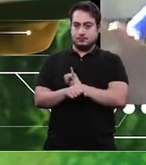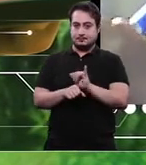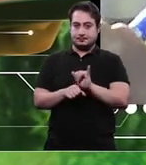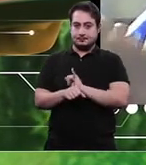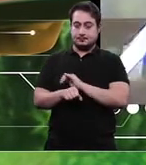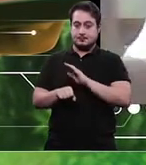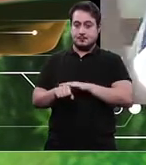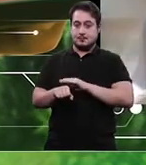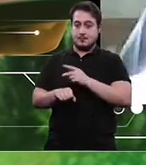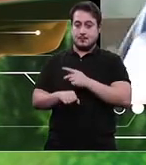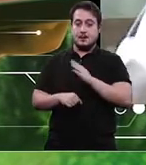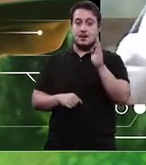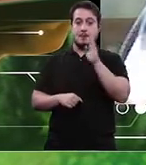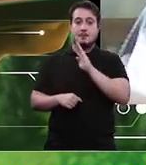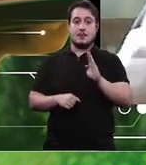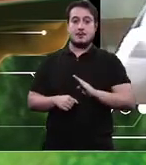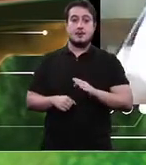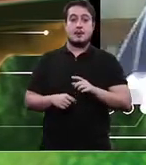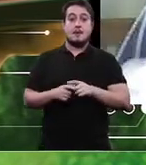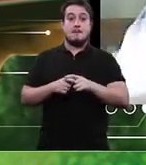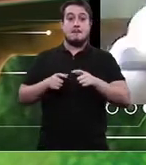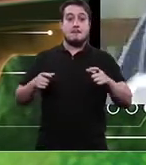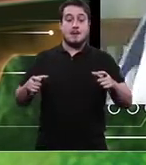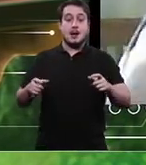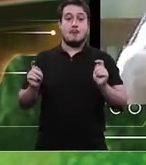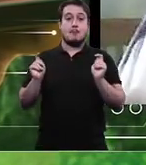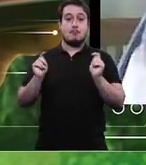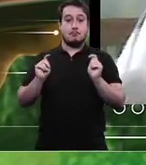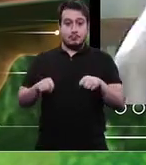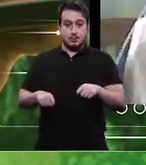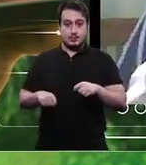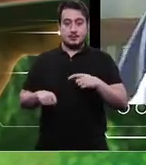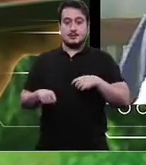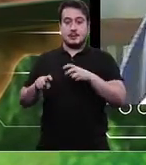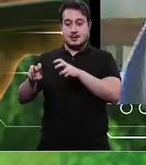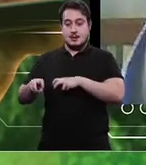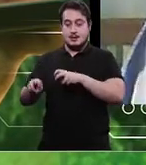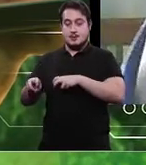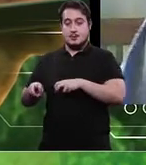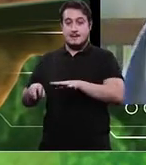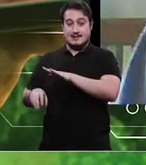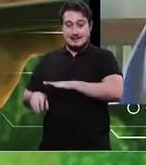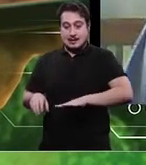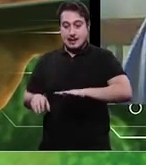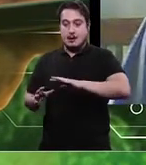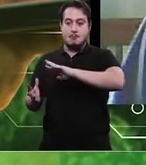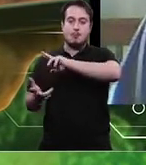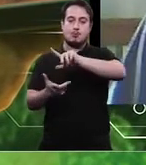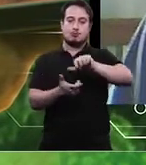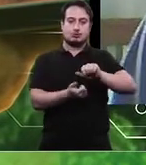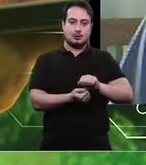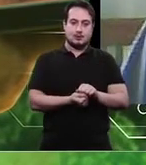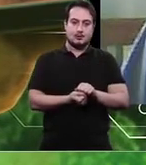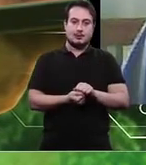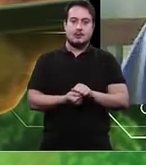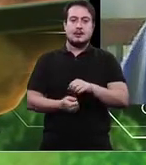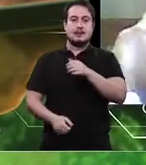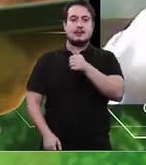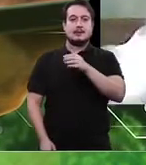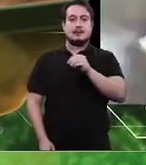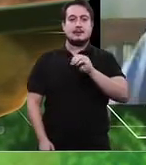potencial, o Brasil hoje é o país que tem o maior potencial de terras agricultáveis no mundo, cerca de 100 milhões de